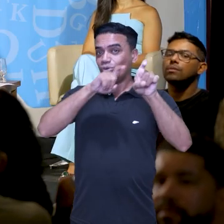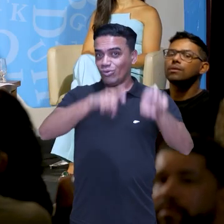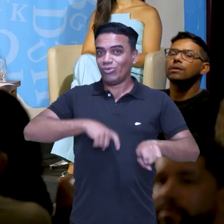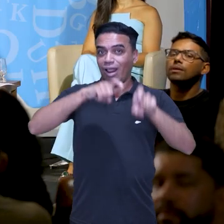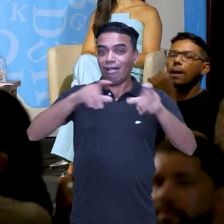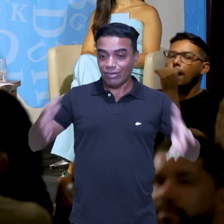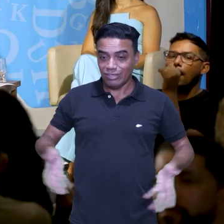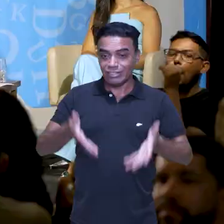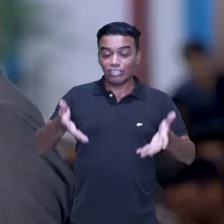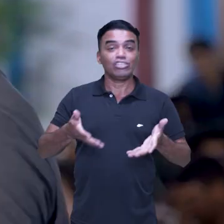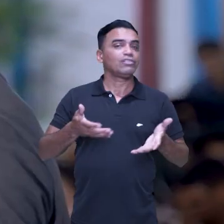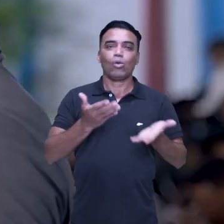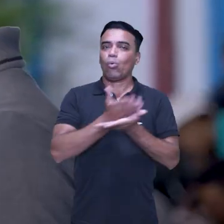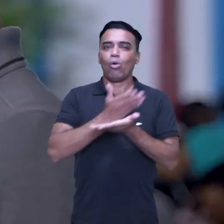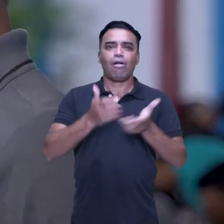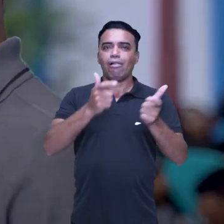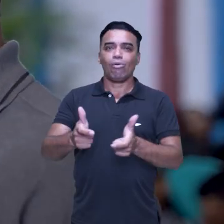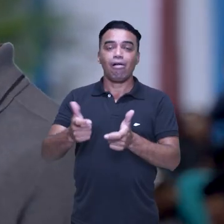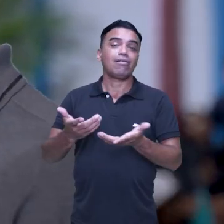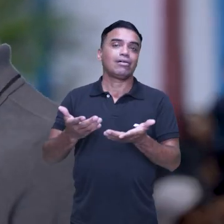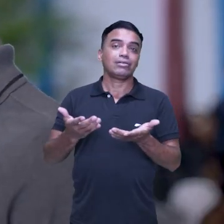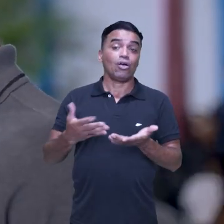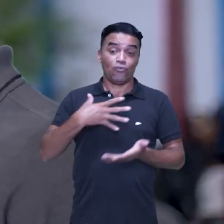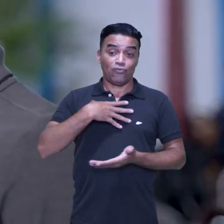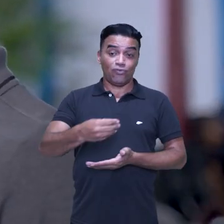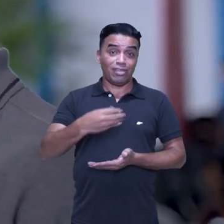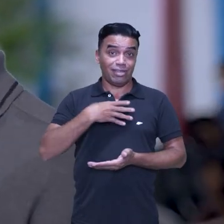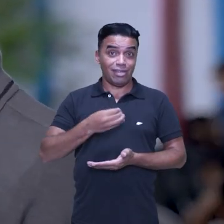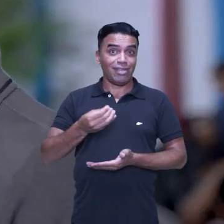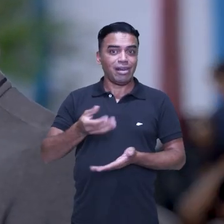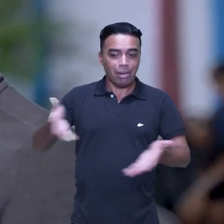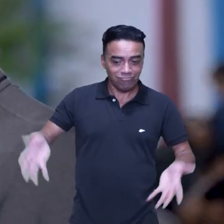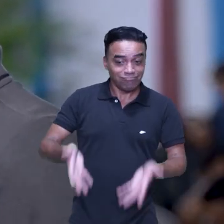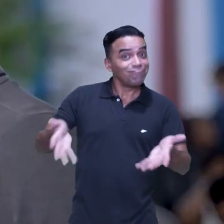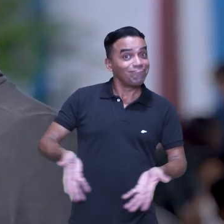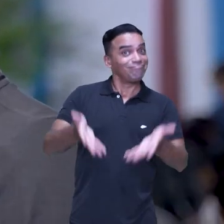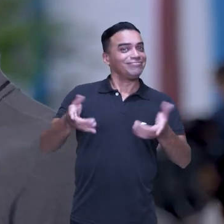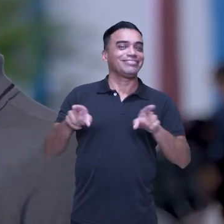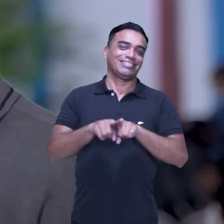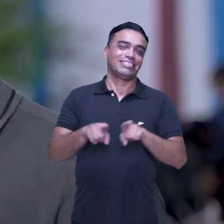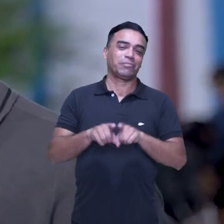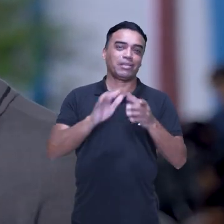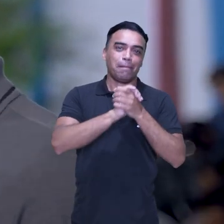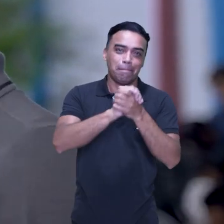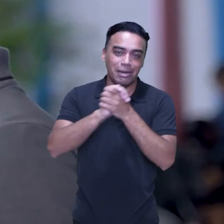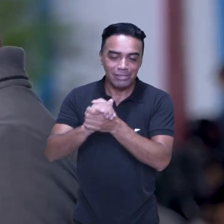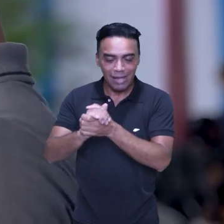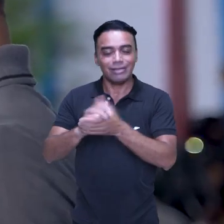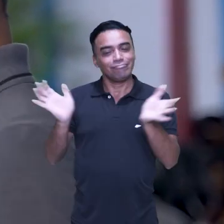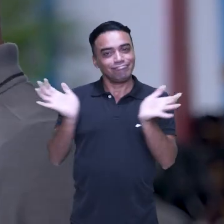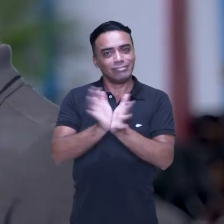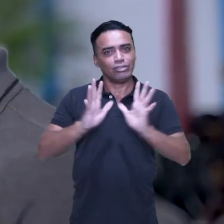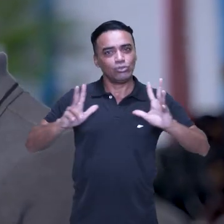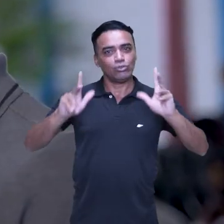incentiva isso onde a gente vai. A gente trouxe as nossas filhas aqui para estar incentivando também. E parabenizando a equipe e